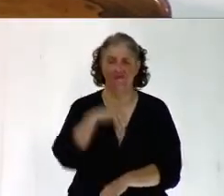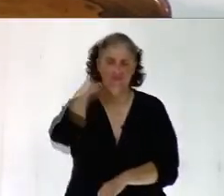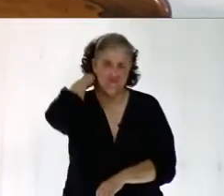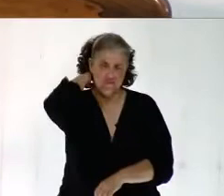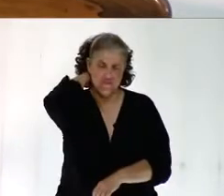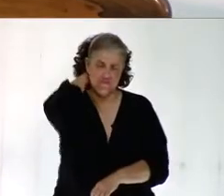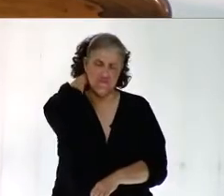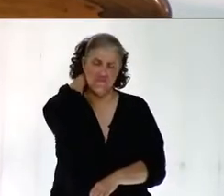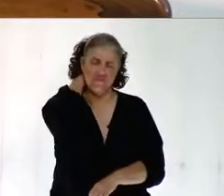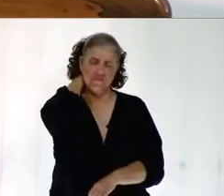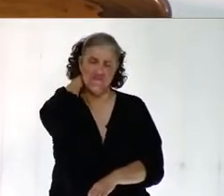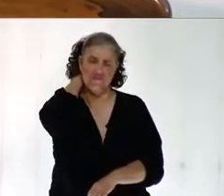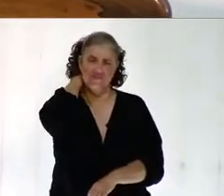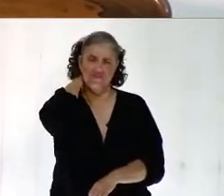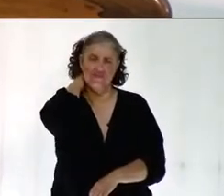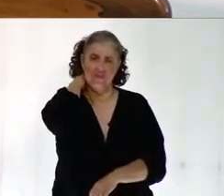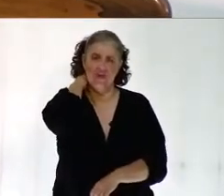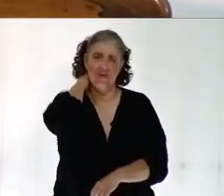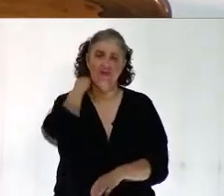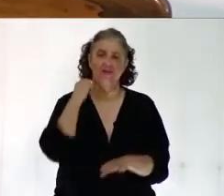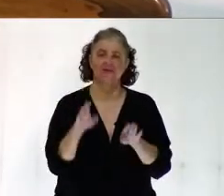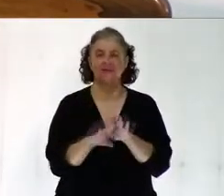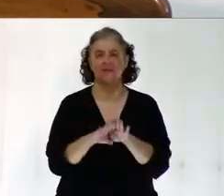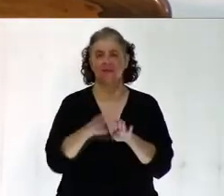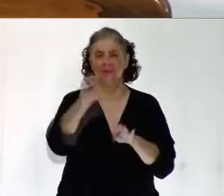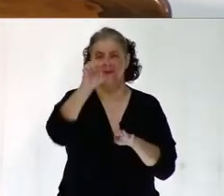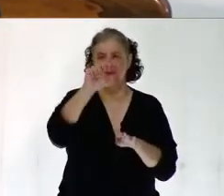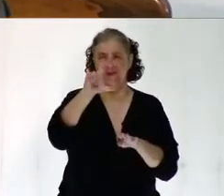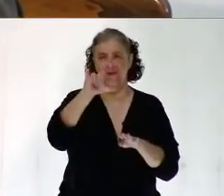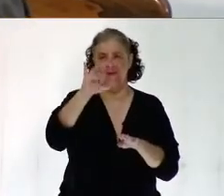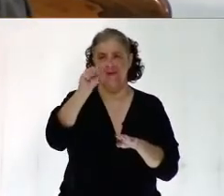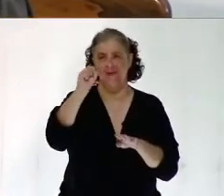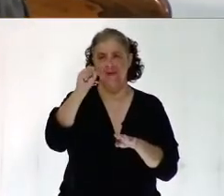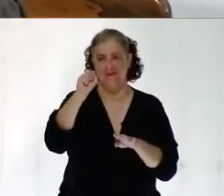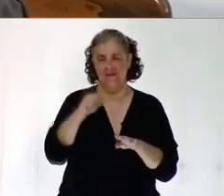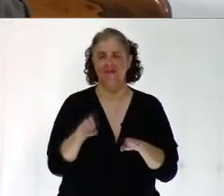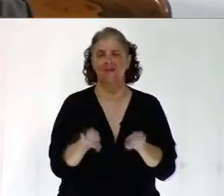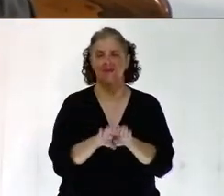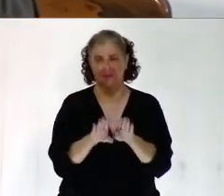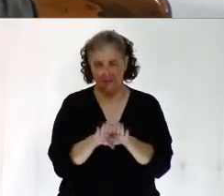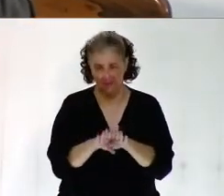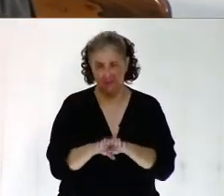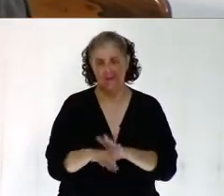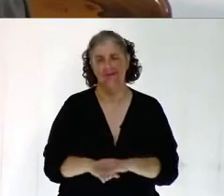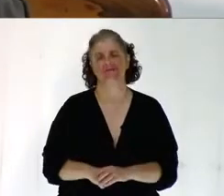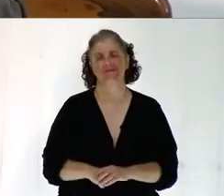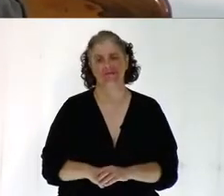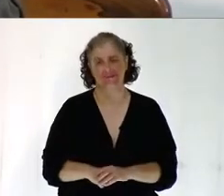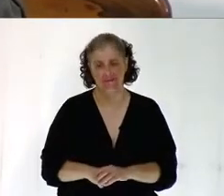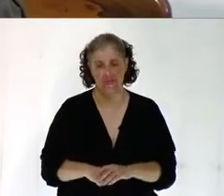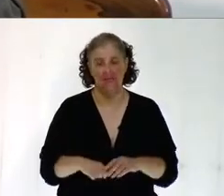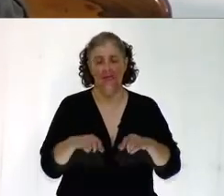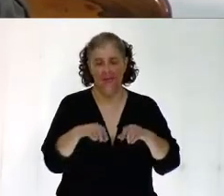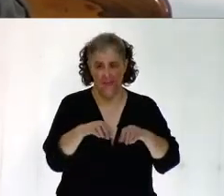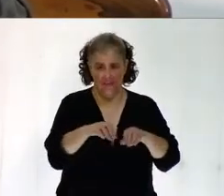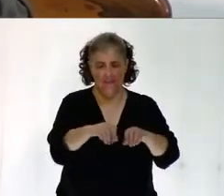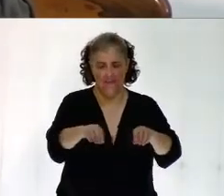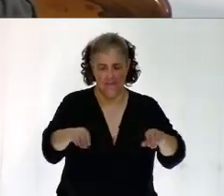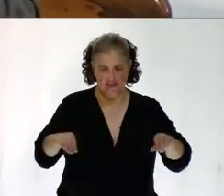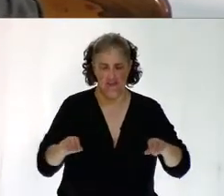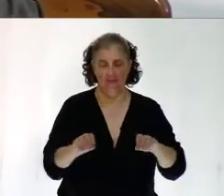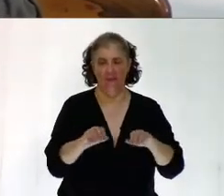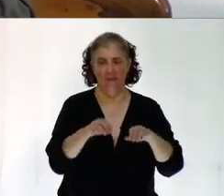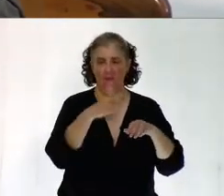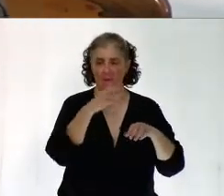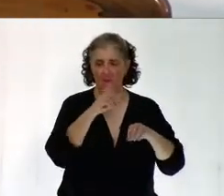situação muito difícil do seu ministério em primeiro de reis 19 também ficou um tempo no deserto